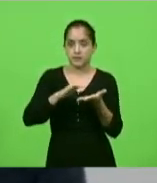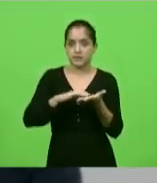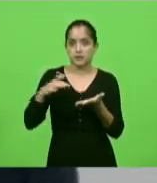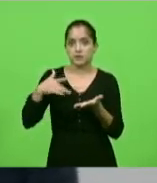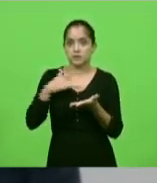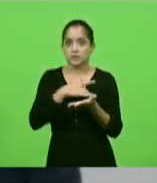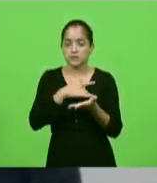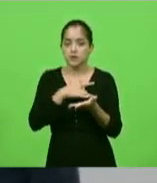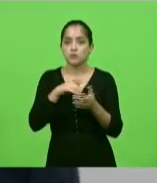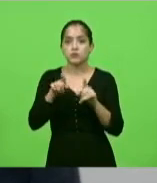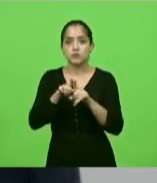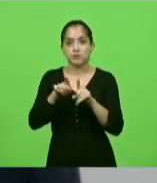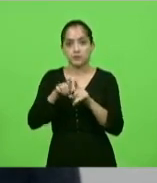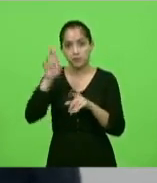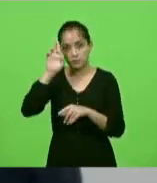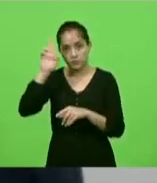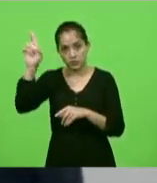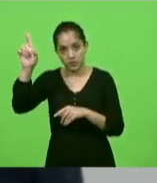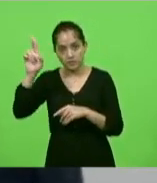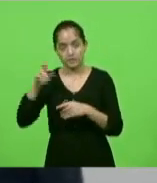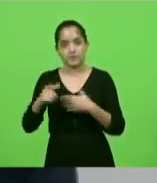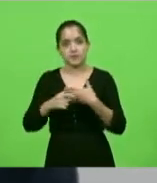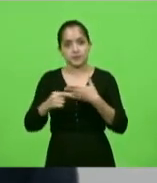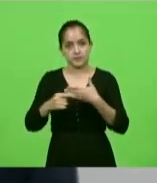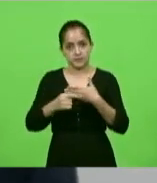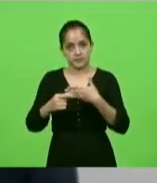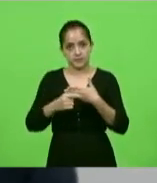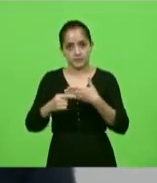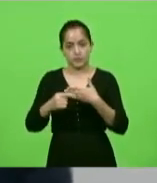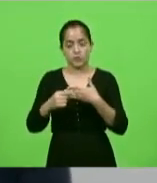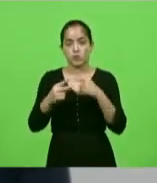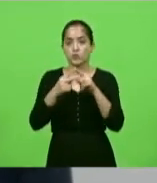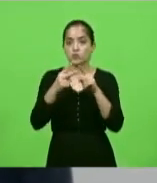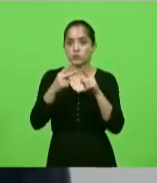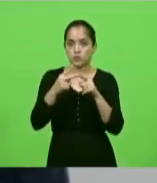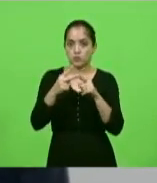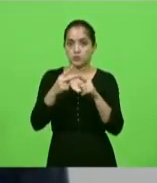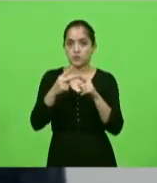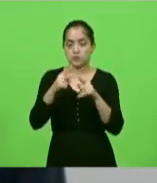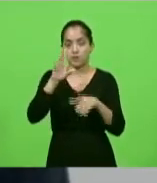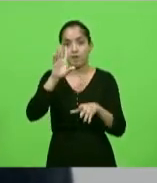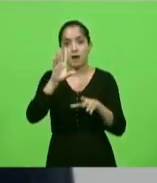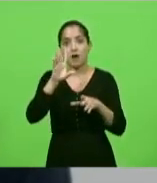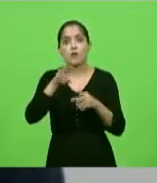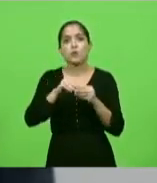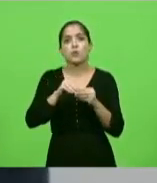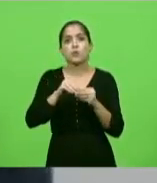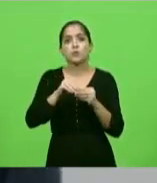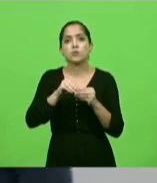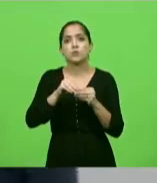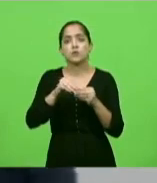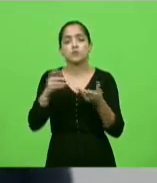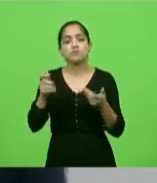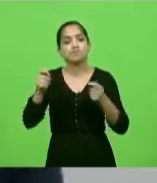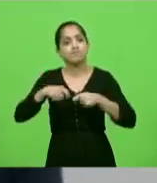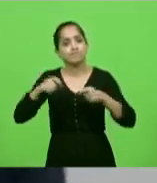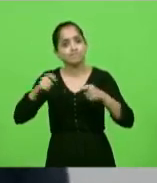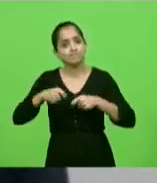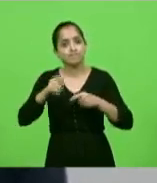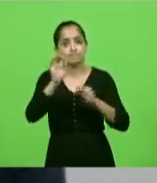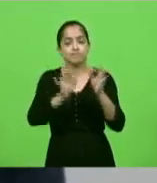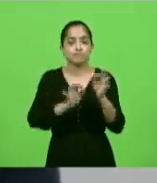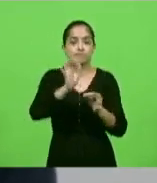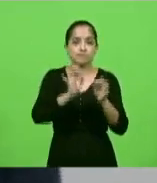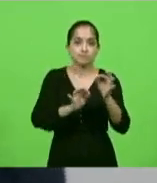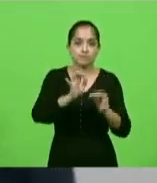de Saúde e o senhor chefe da Casa Civil. Aqui, duas razões me levam a concluir pela ausência da possibilidade